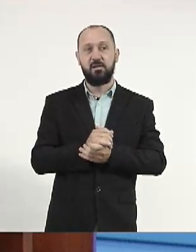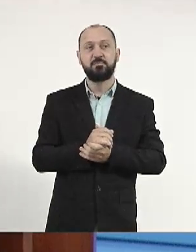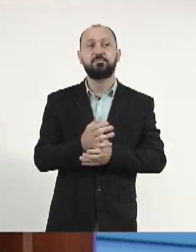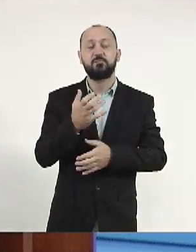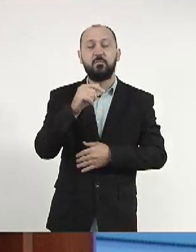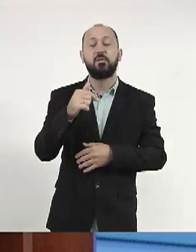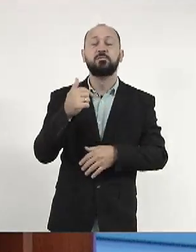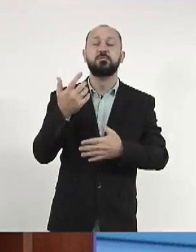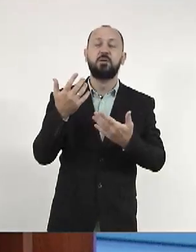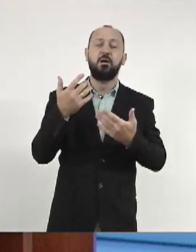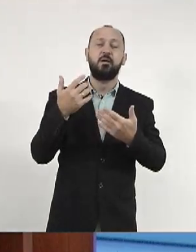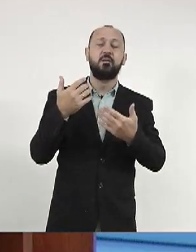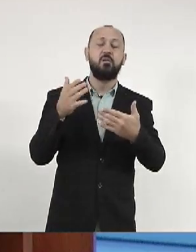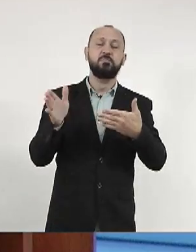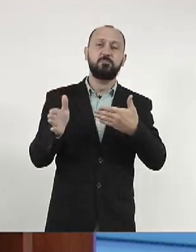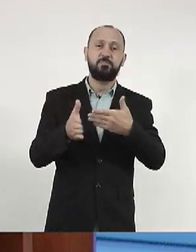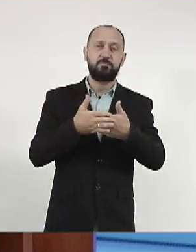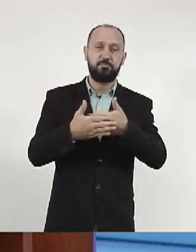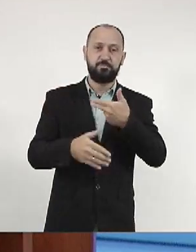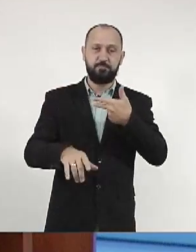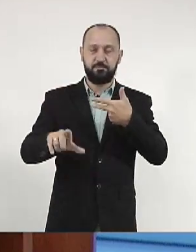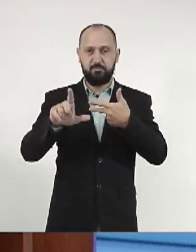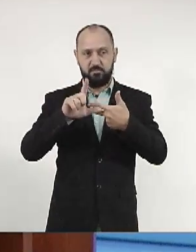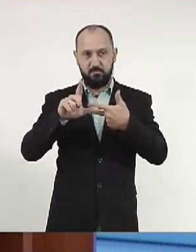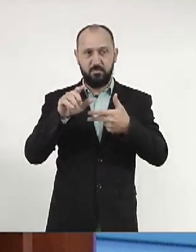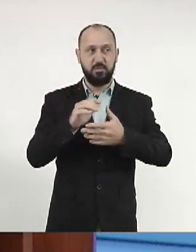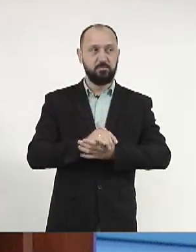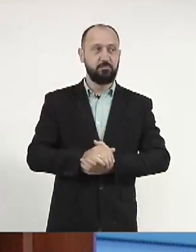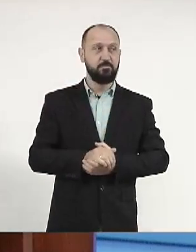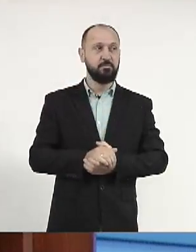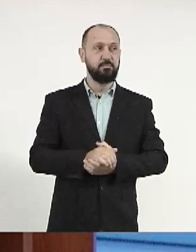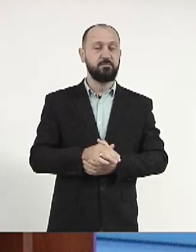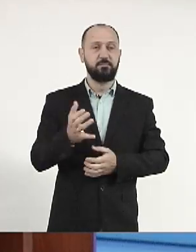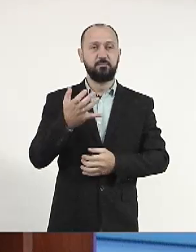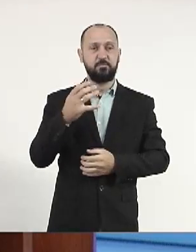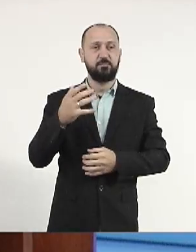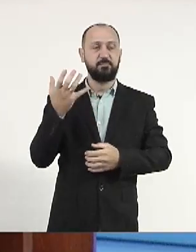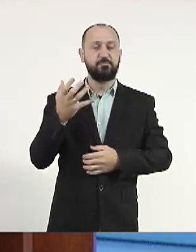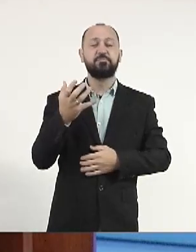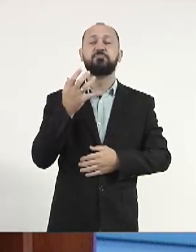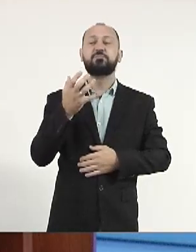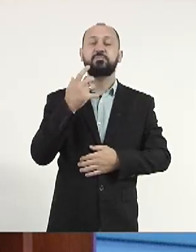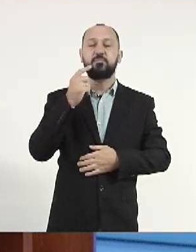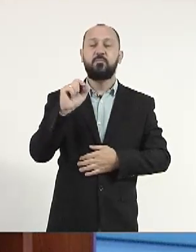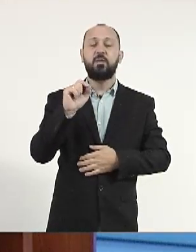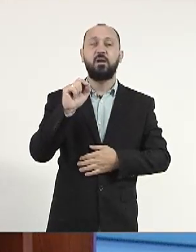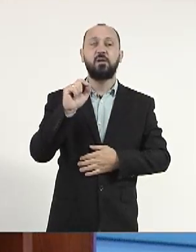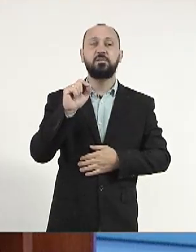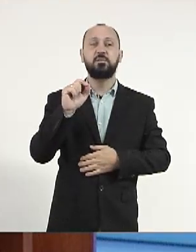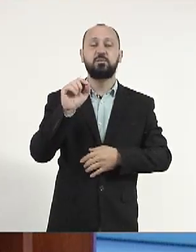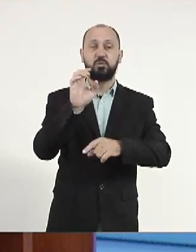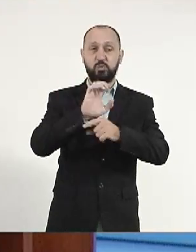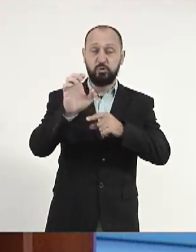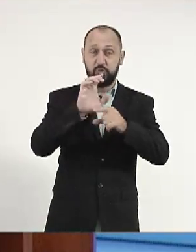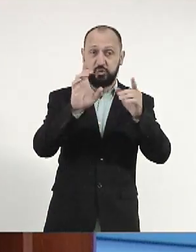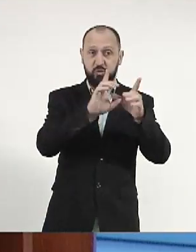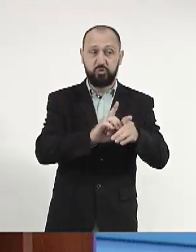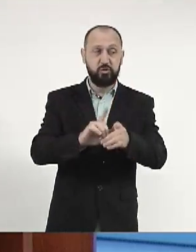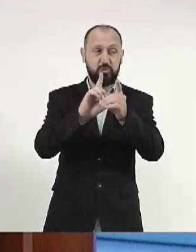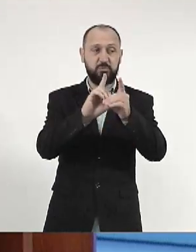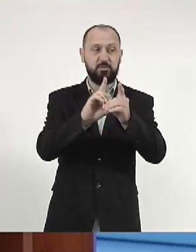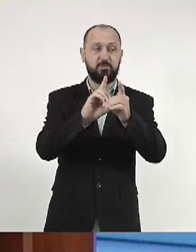quis acabar com o poder legislativo, quem quis anular o Estado democrático de